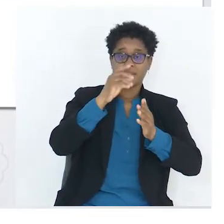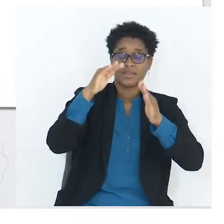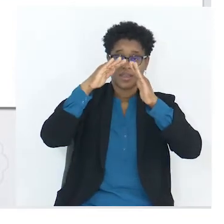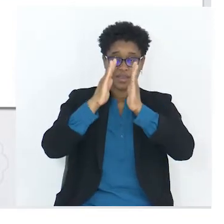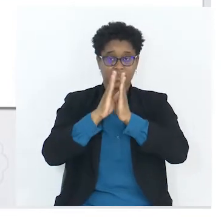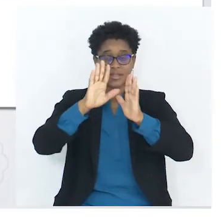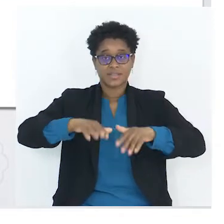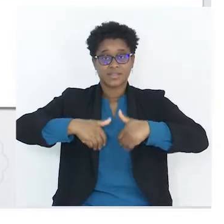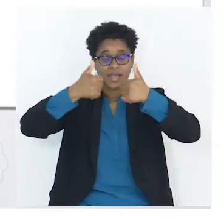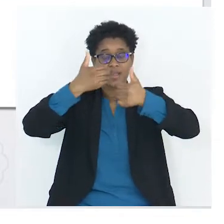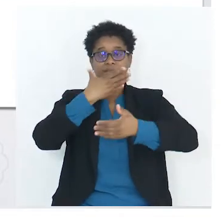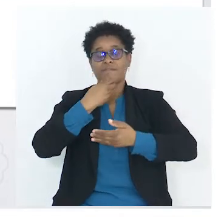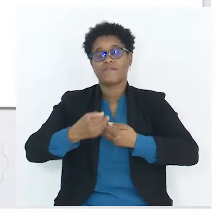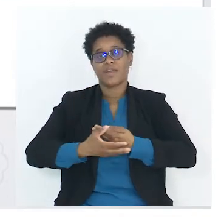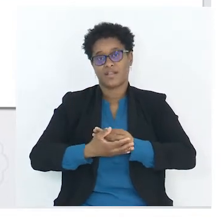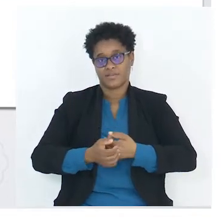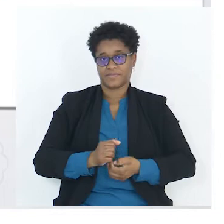Cidade Velha.